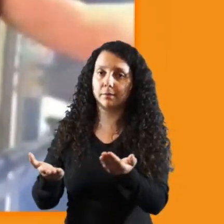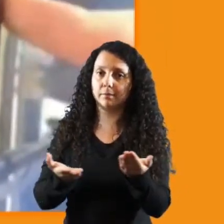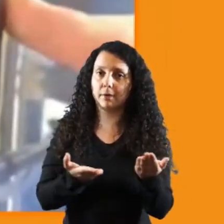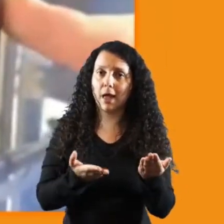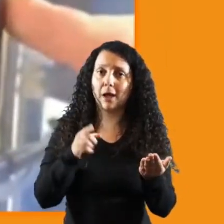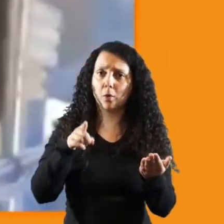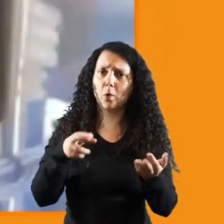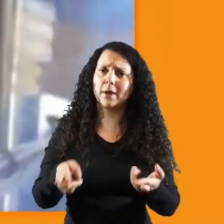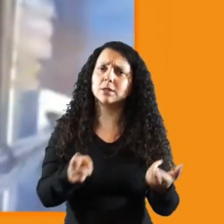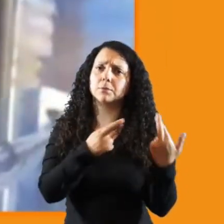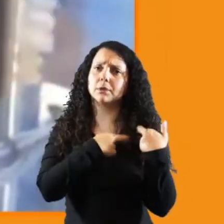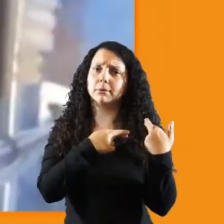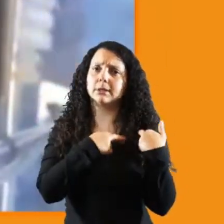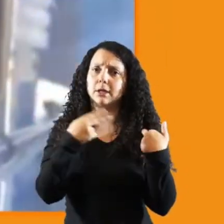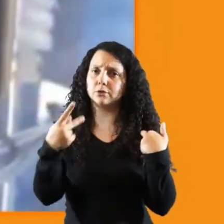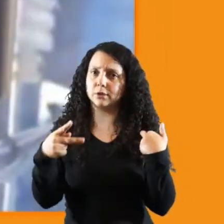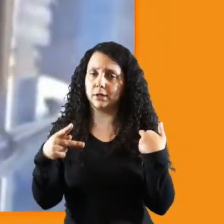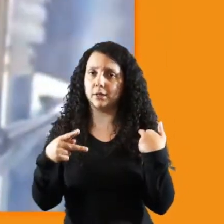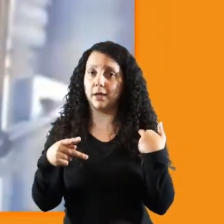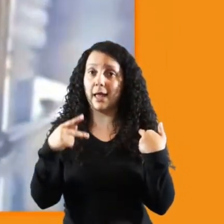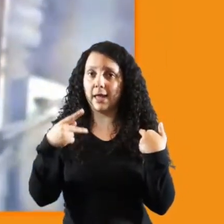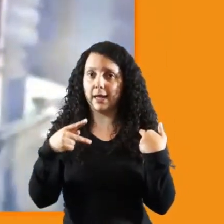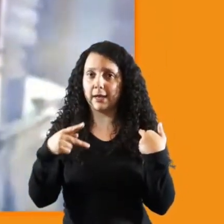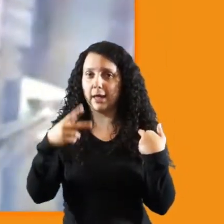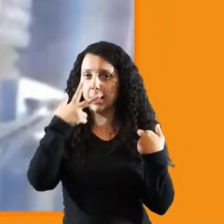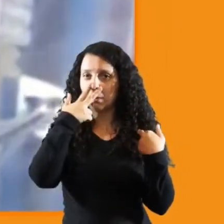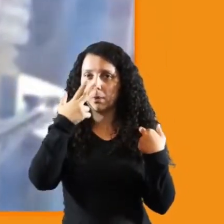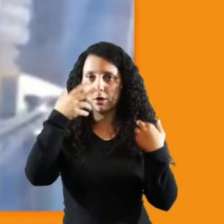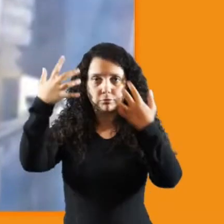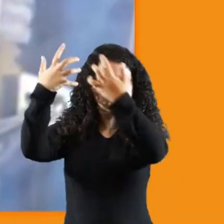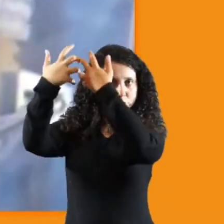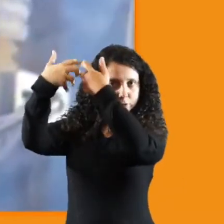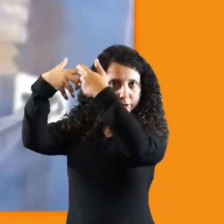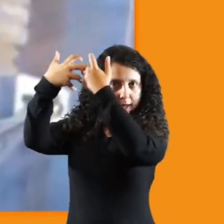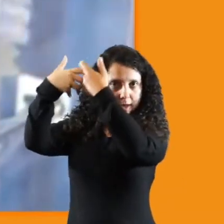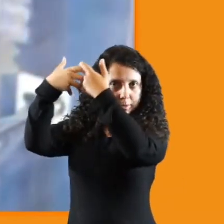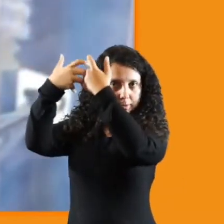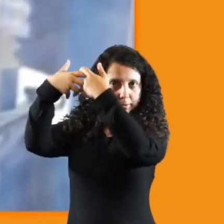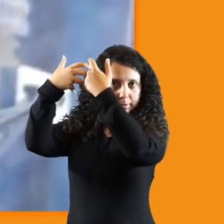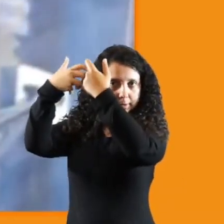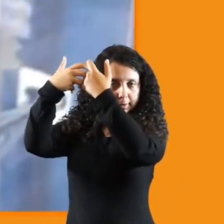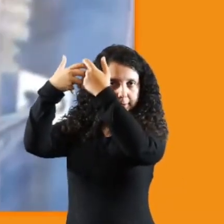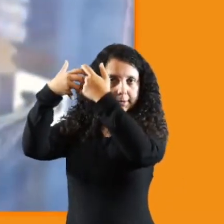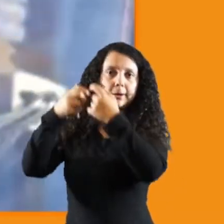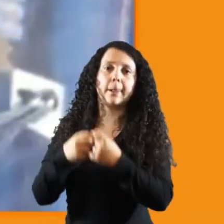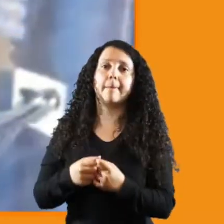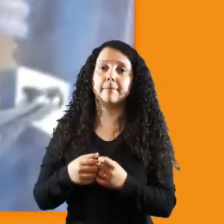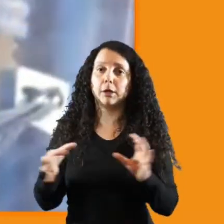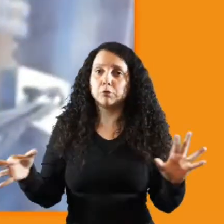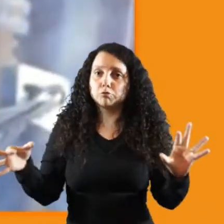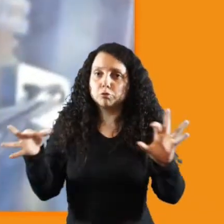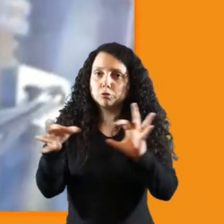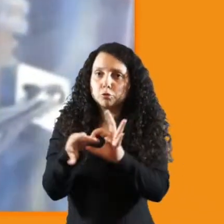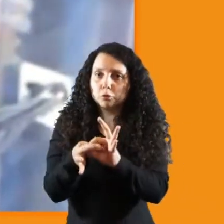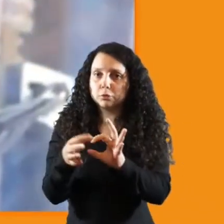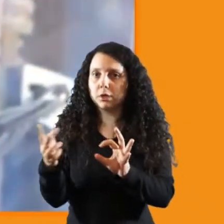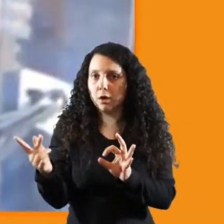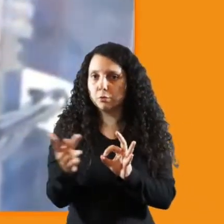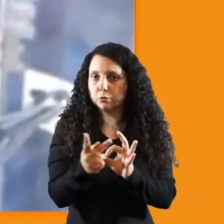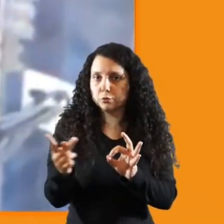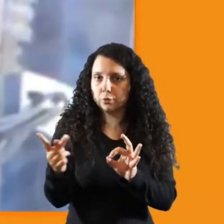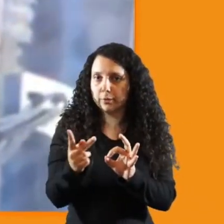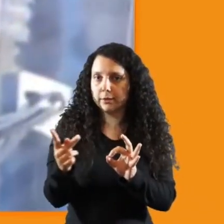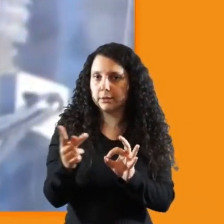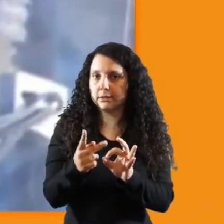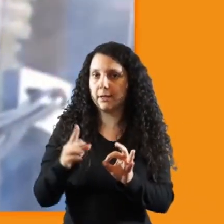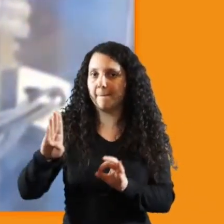Ele é o dispositivo cérebro. Ele faz a conexão correta entre o módulo e a bateria, evitando, então, que a bateria